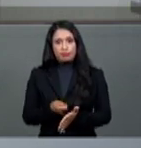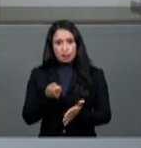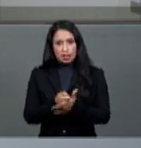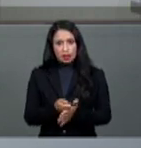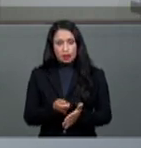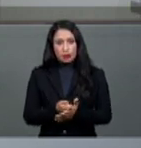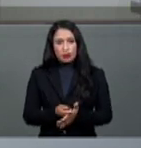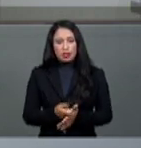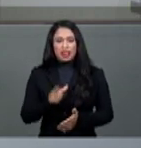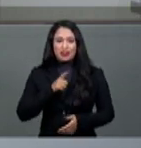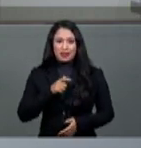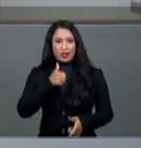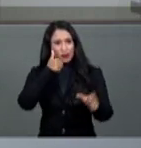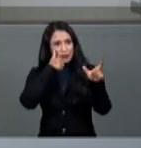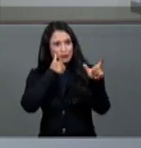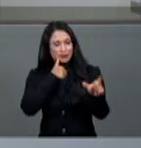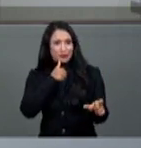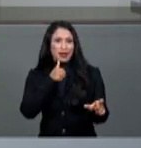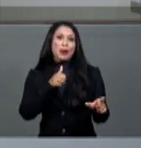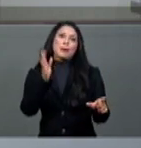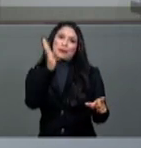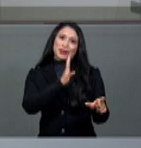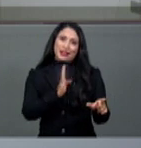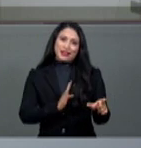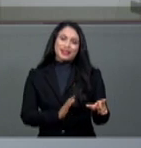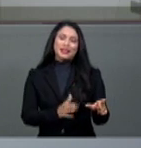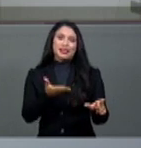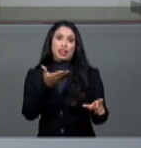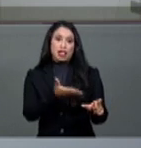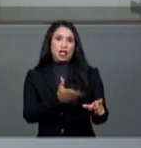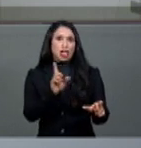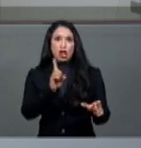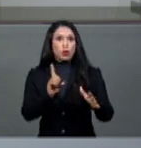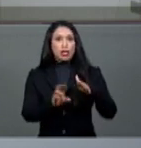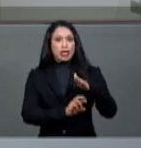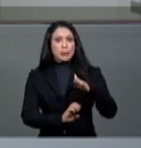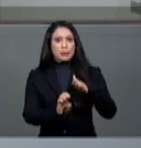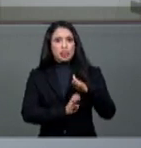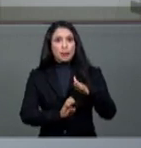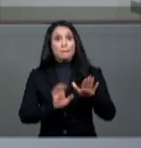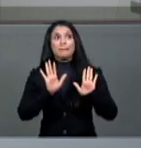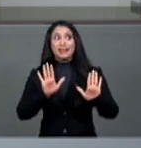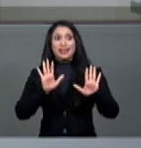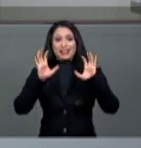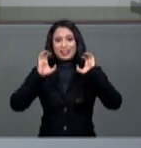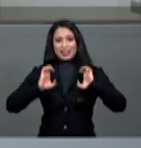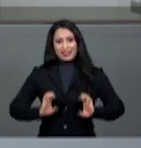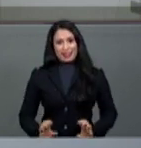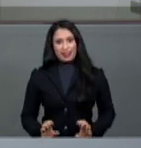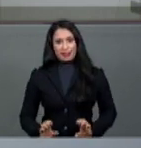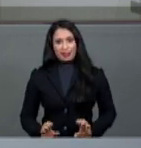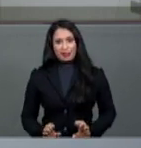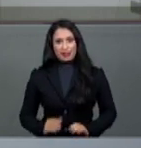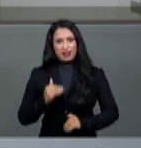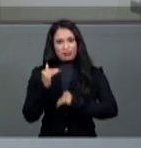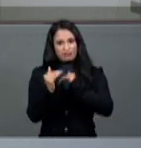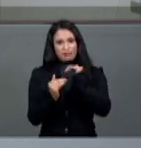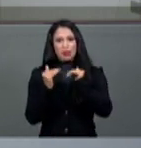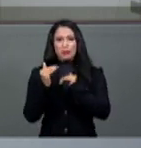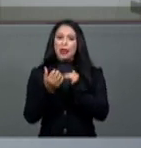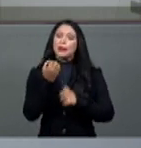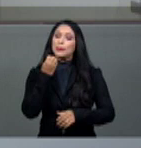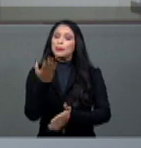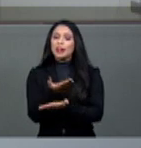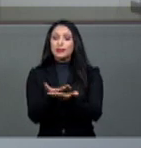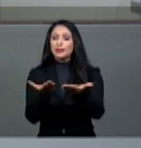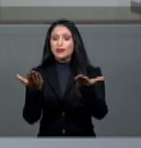ter brasileiras como você fazendo parte do não do empresariado mas da Cidadania brasileira construtiva para